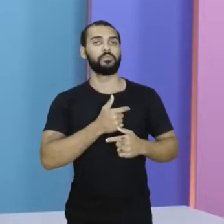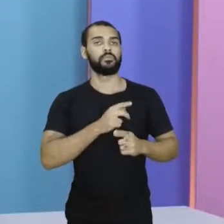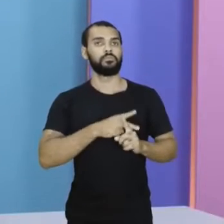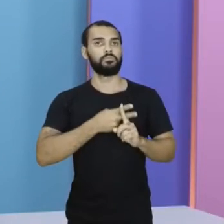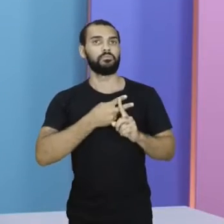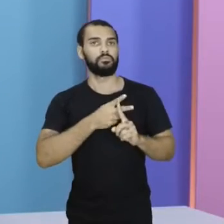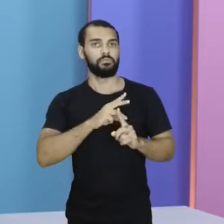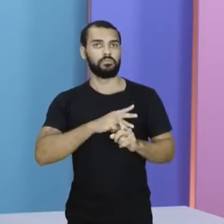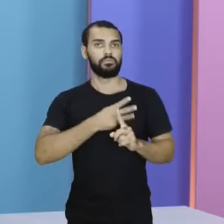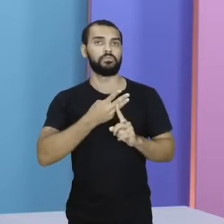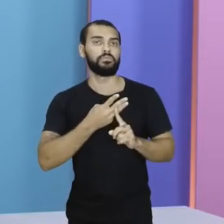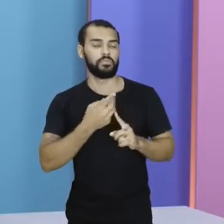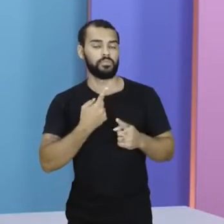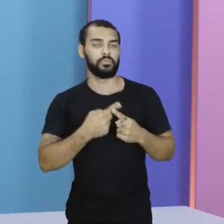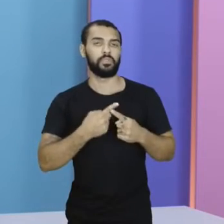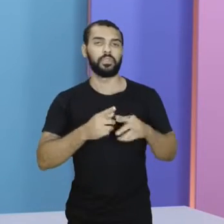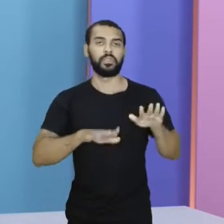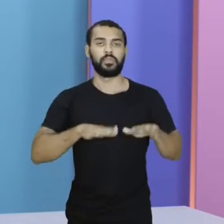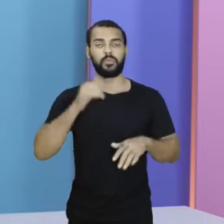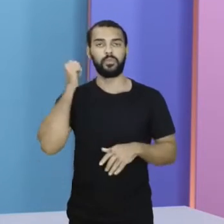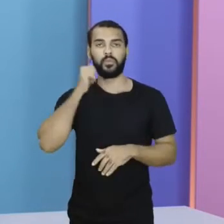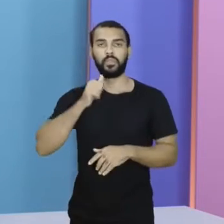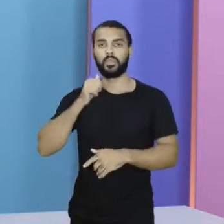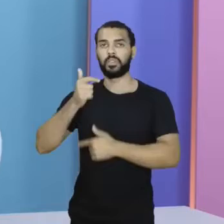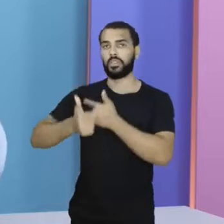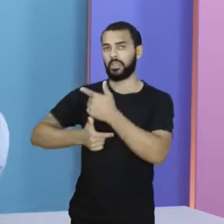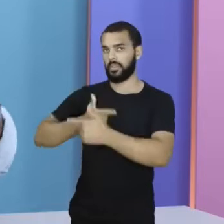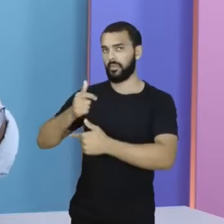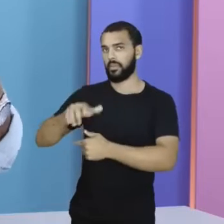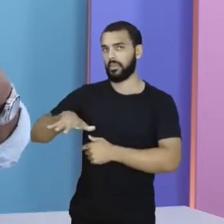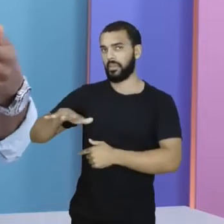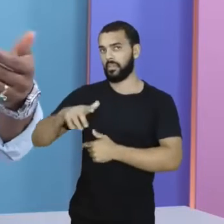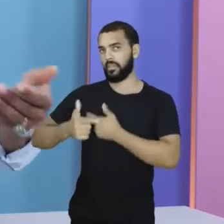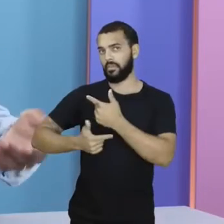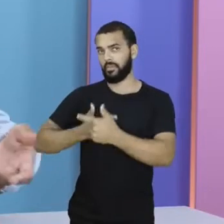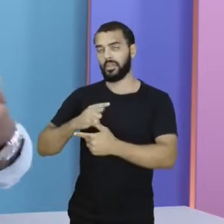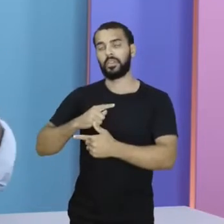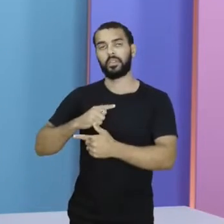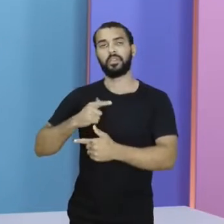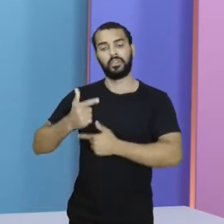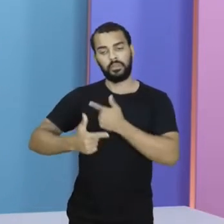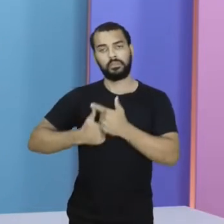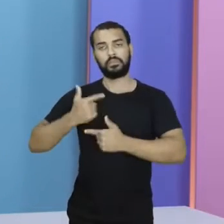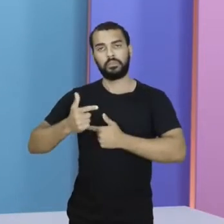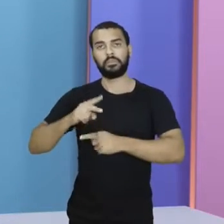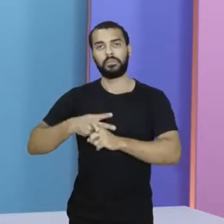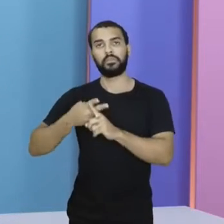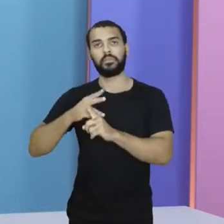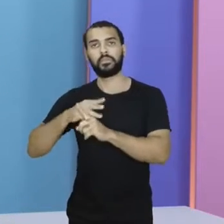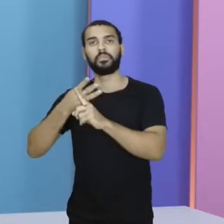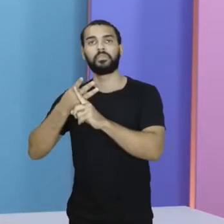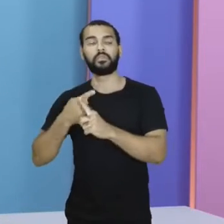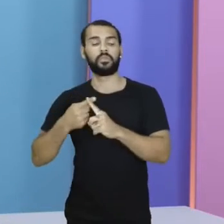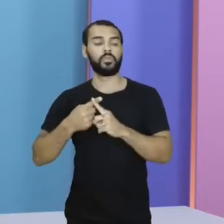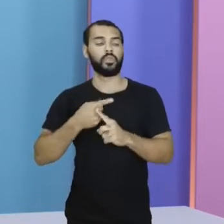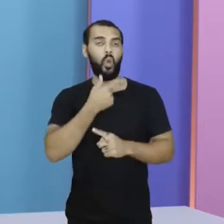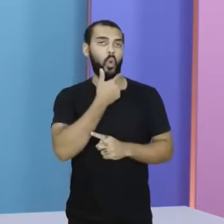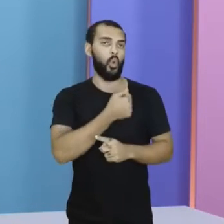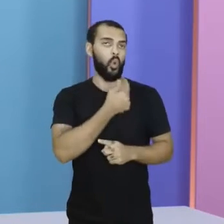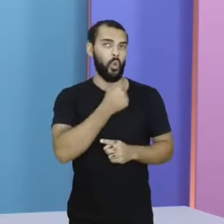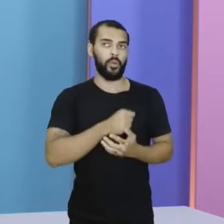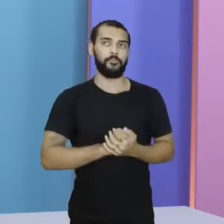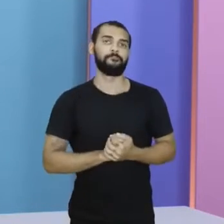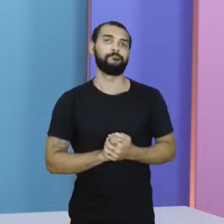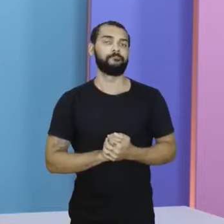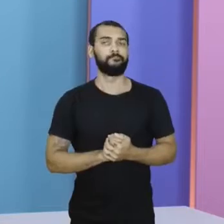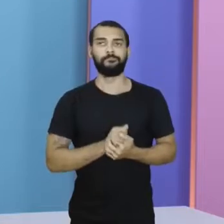estão inseridas no mercado de trabalho ainda sofrem com essas duplas e triplas jornadas, porque os homens ainda